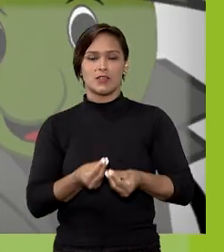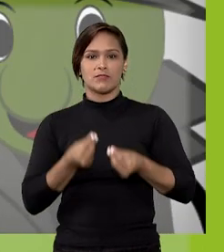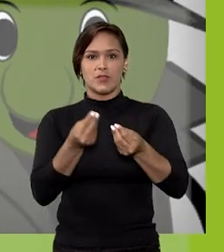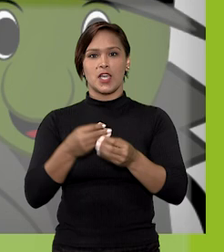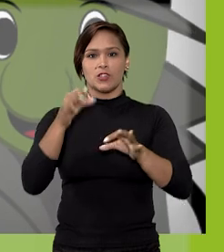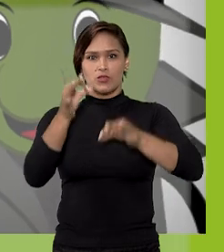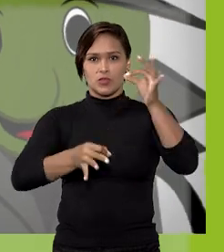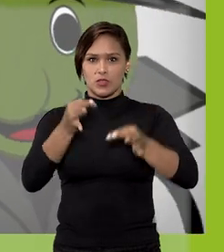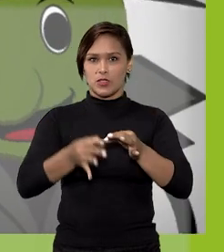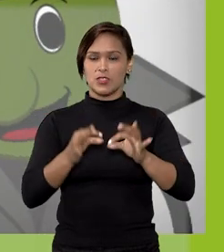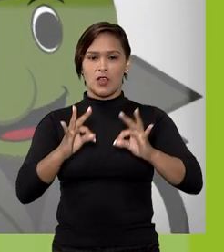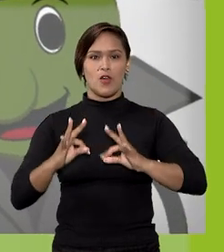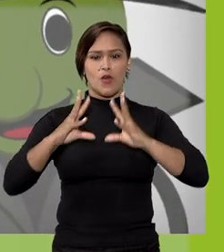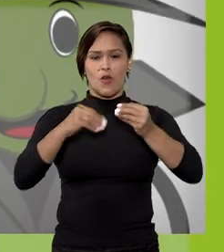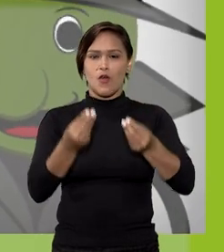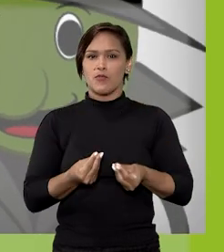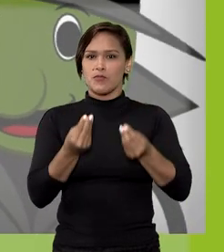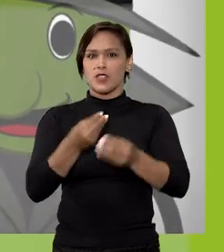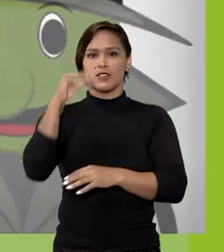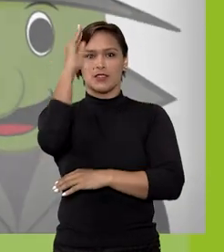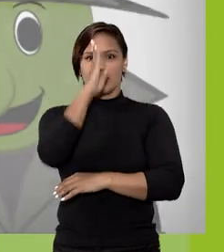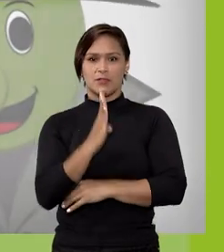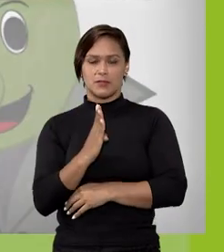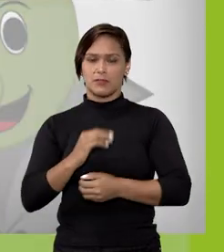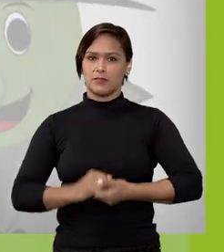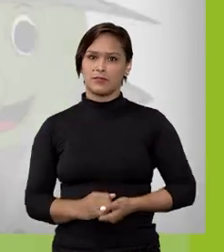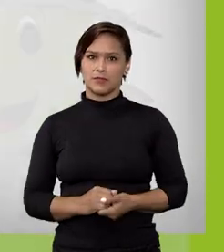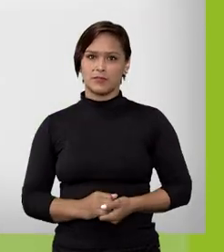prestação jurisdicional oferecida aos brasileiros. Legenda Adriana